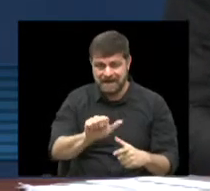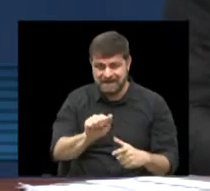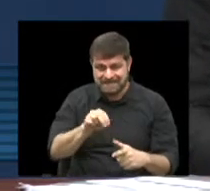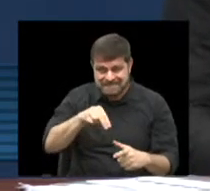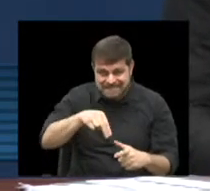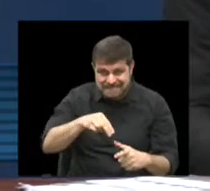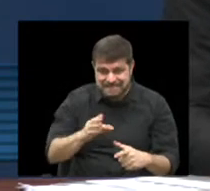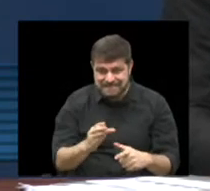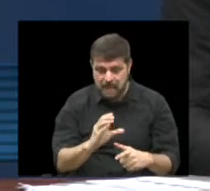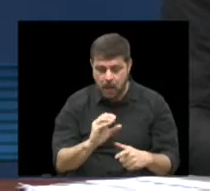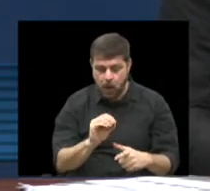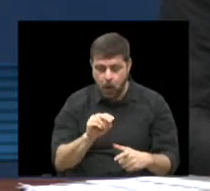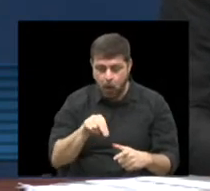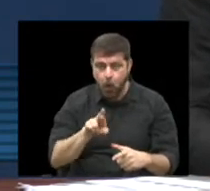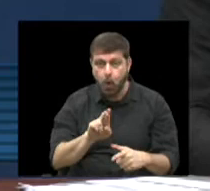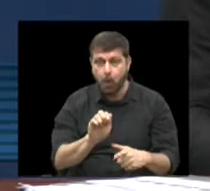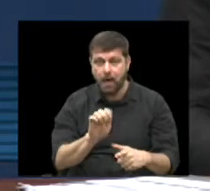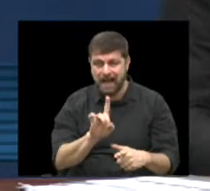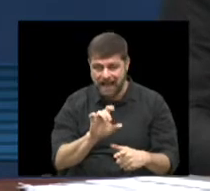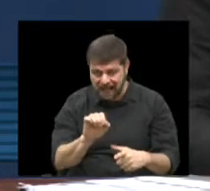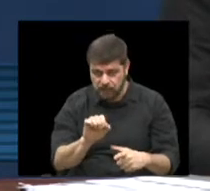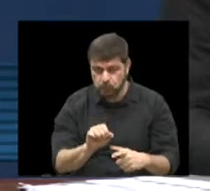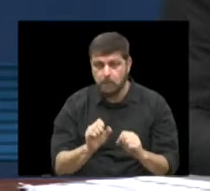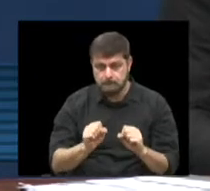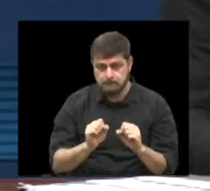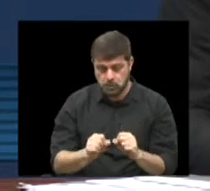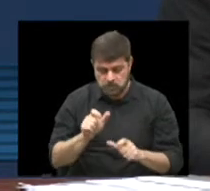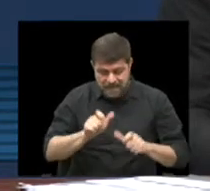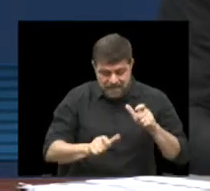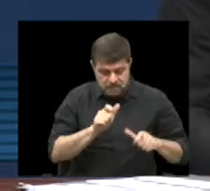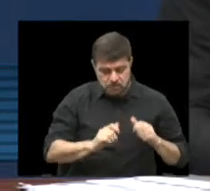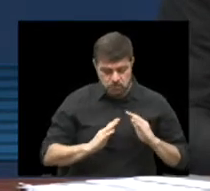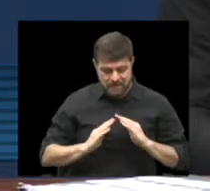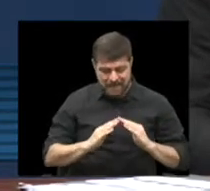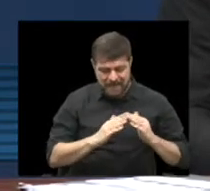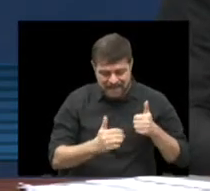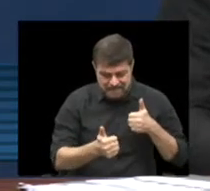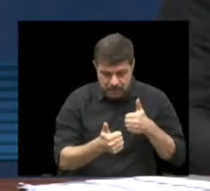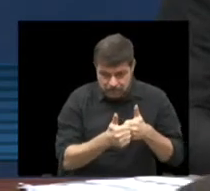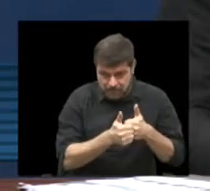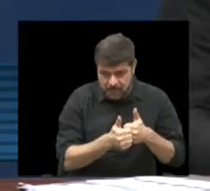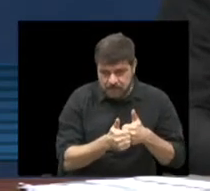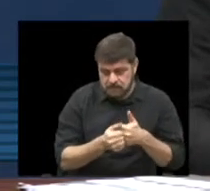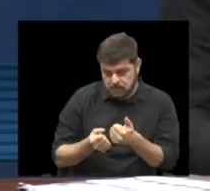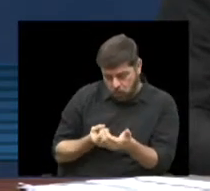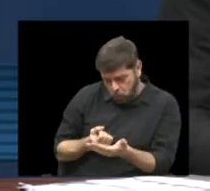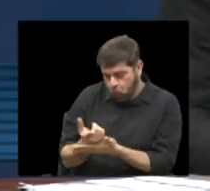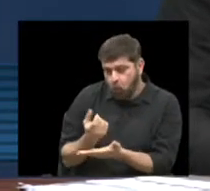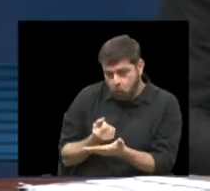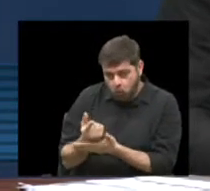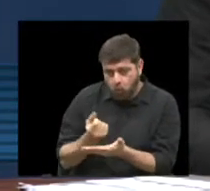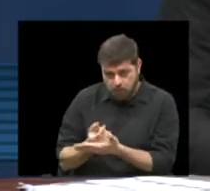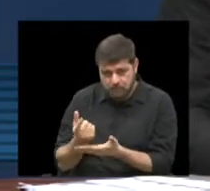e autoriza a venda das mesmas mediante concorrência limitada aos proprietários